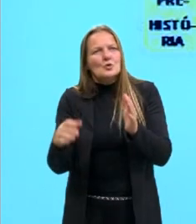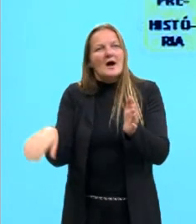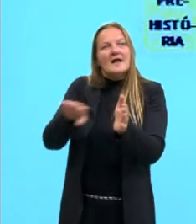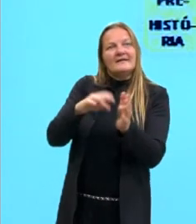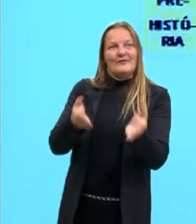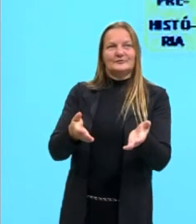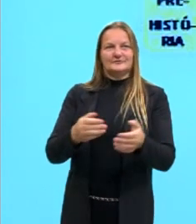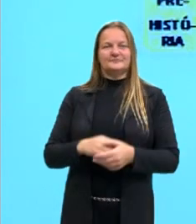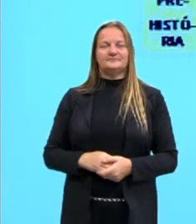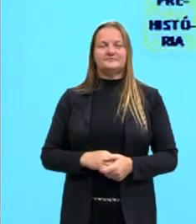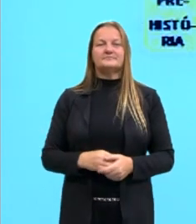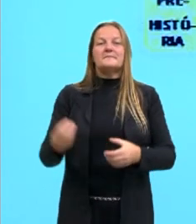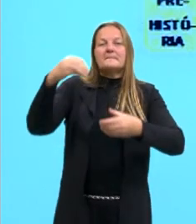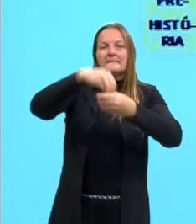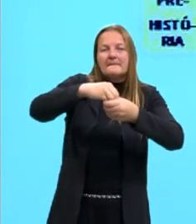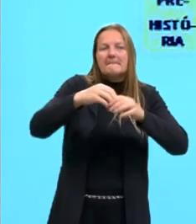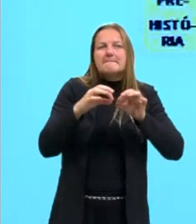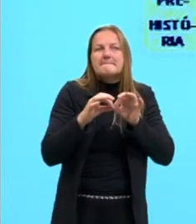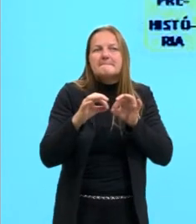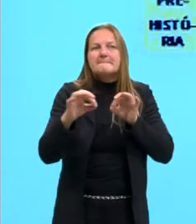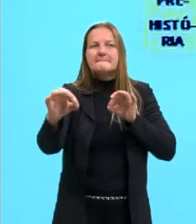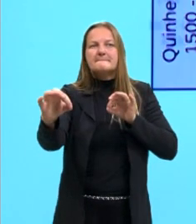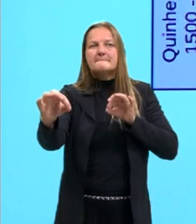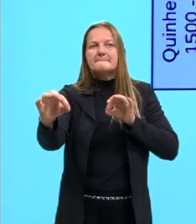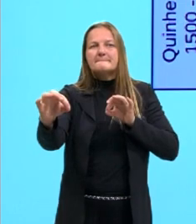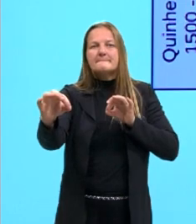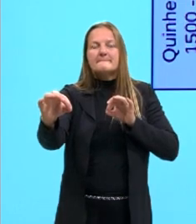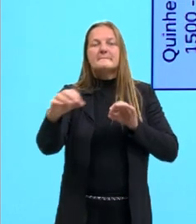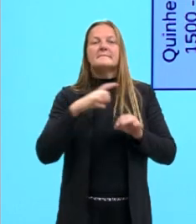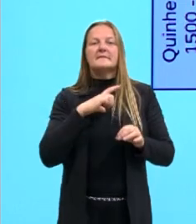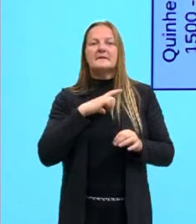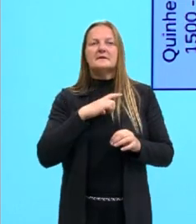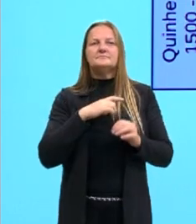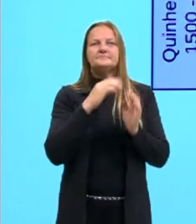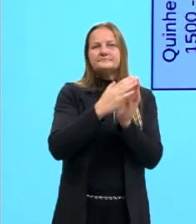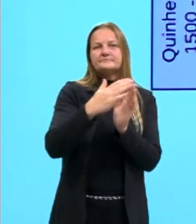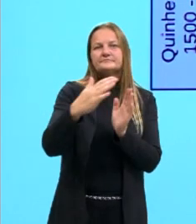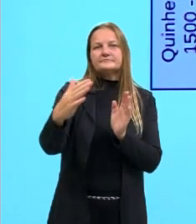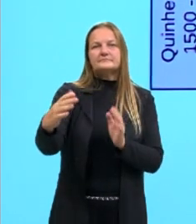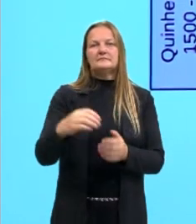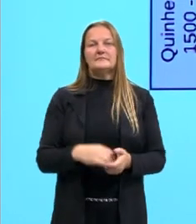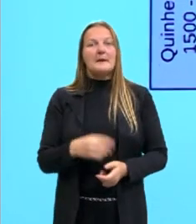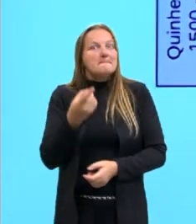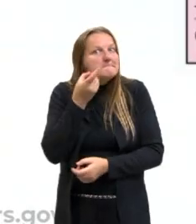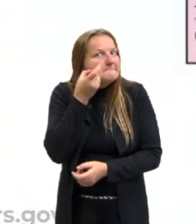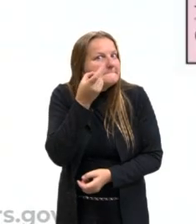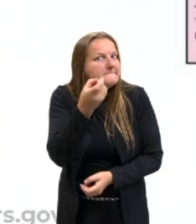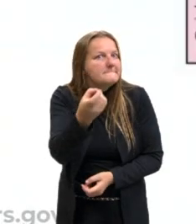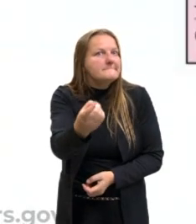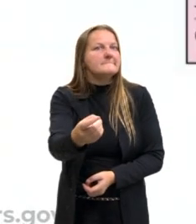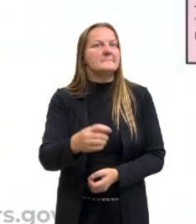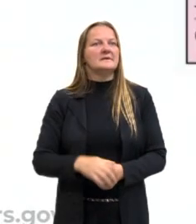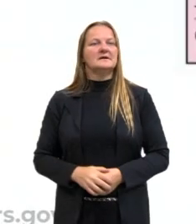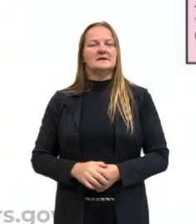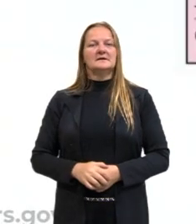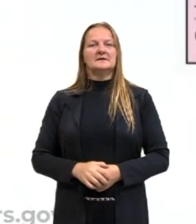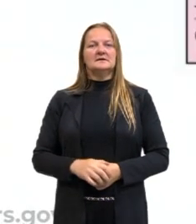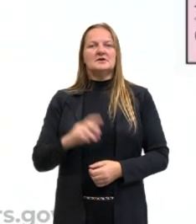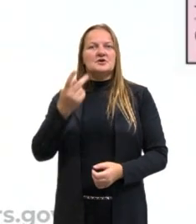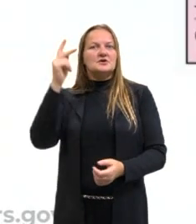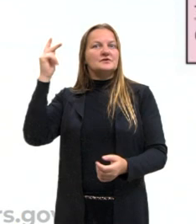atuais dentro dessa linha nós temos essa linha aqui que aqui nos interessa mais que a